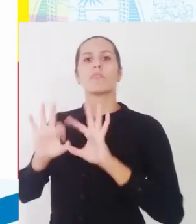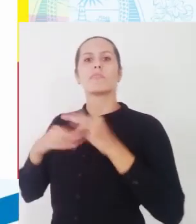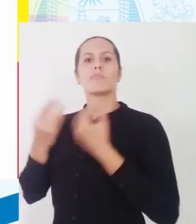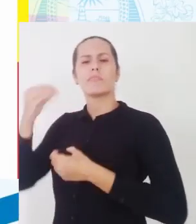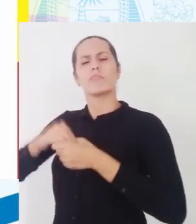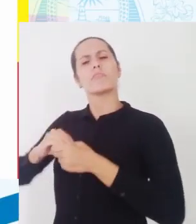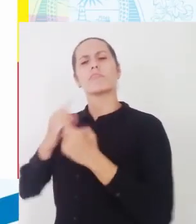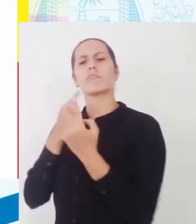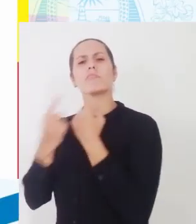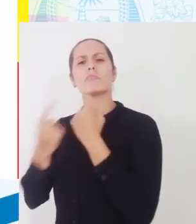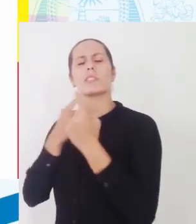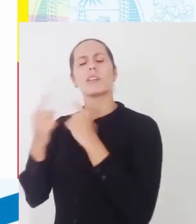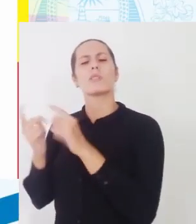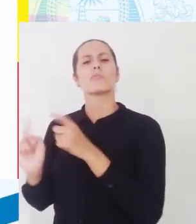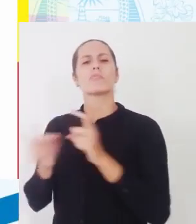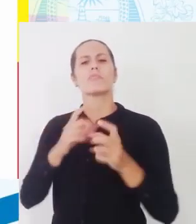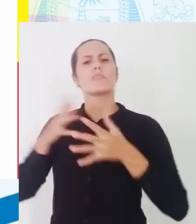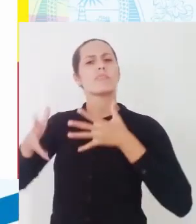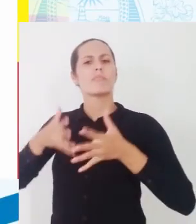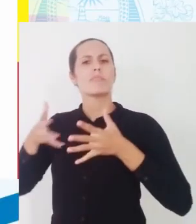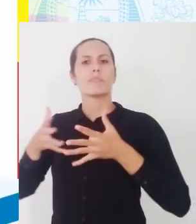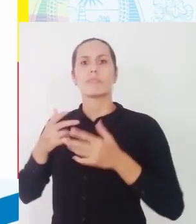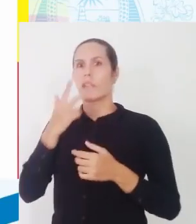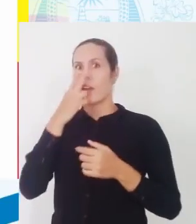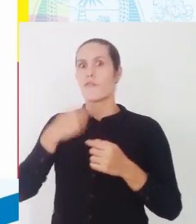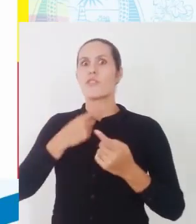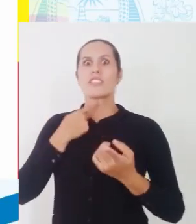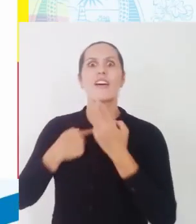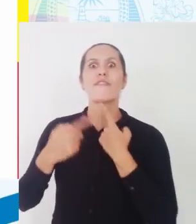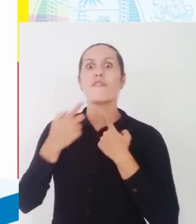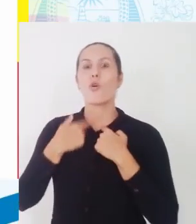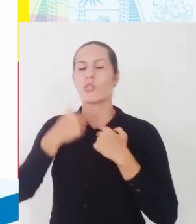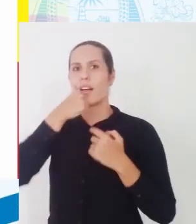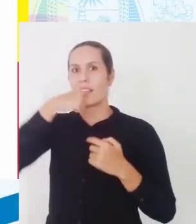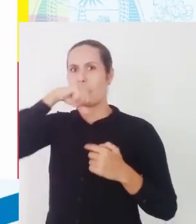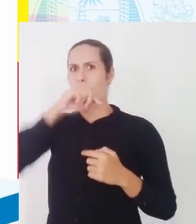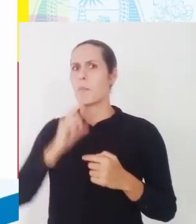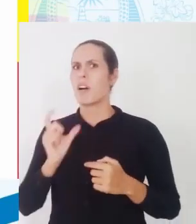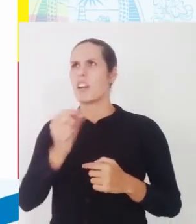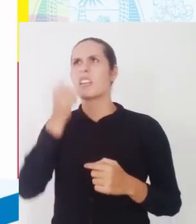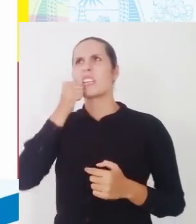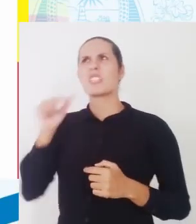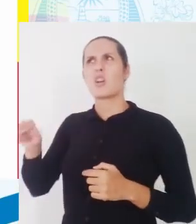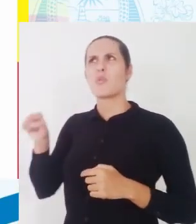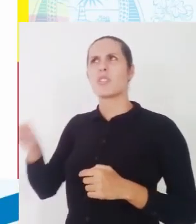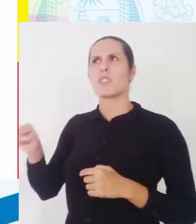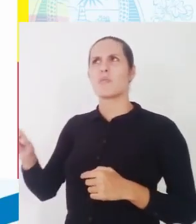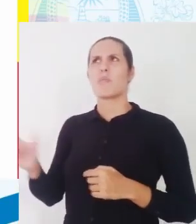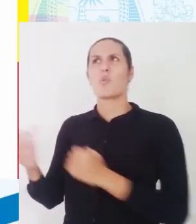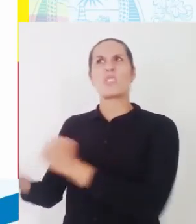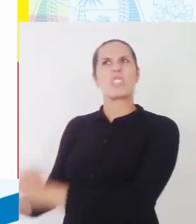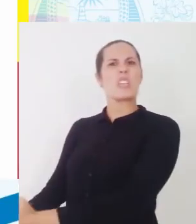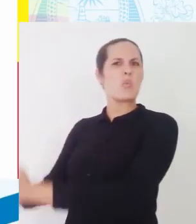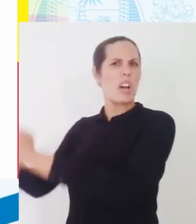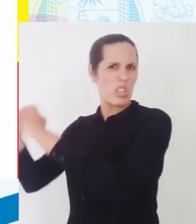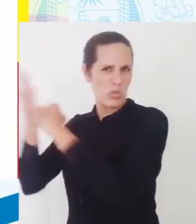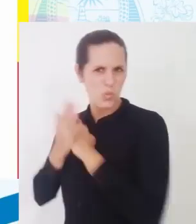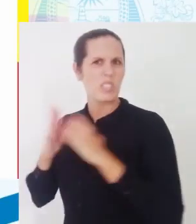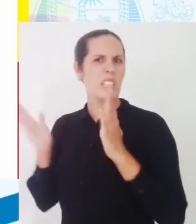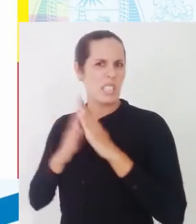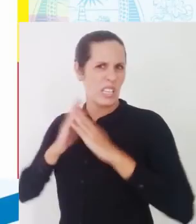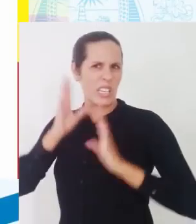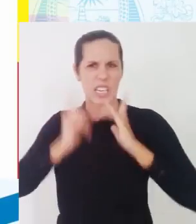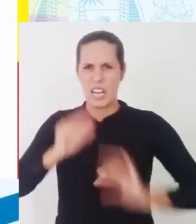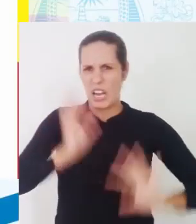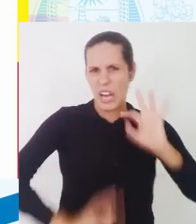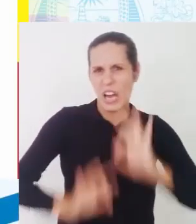isso daí com diálogo. Eu aposto que você deve estar morrendo de vontade de dizer para sua mãe que o seu irmão não ajuda você em casa,